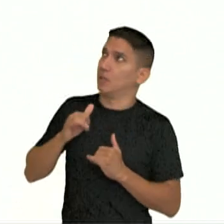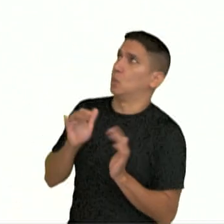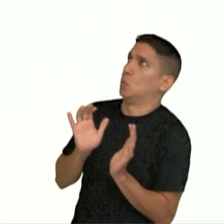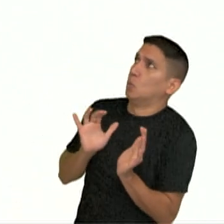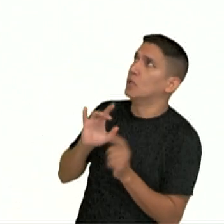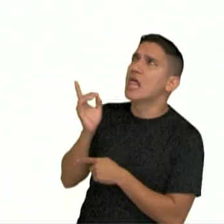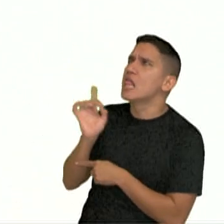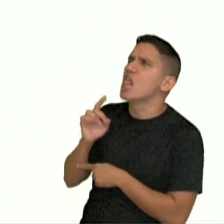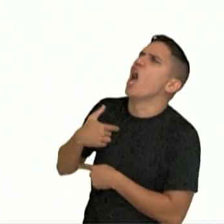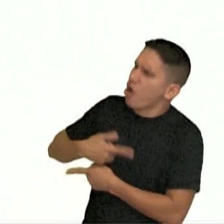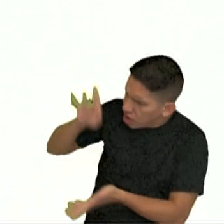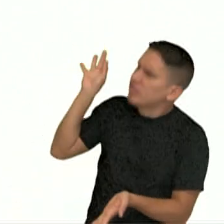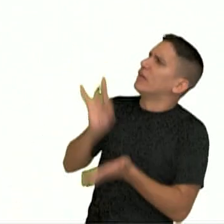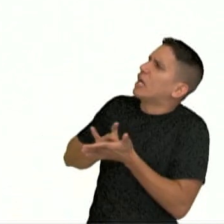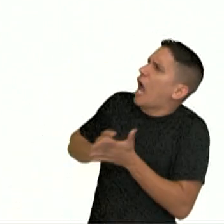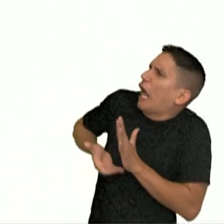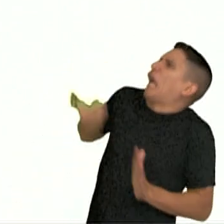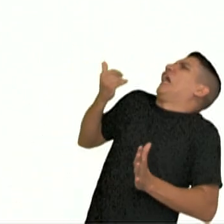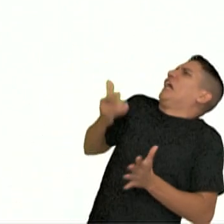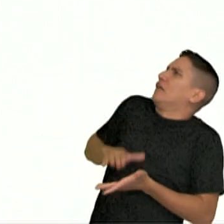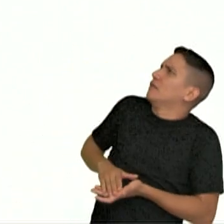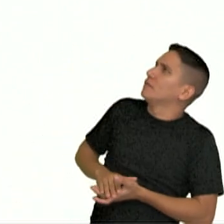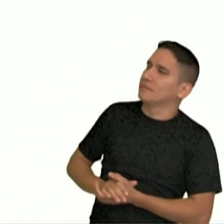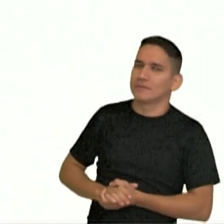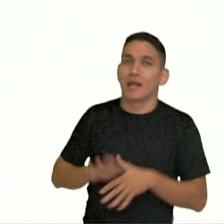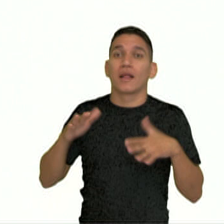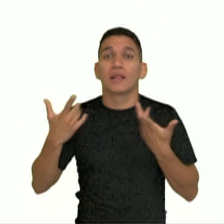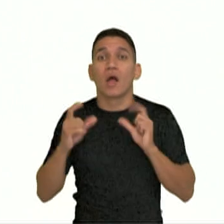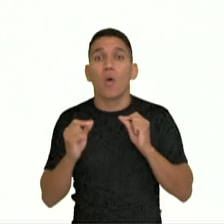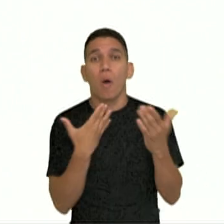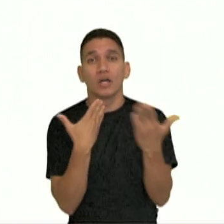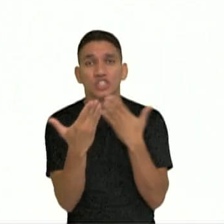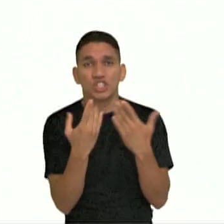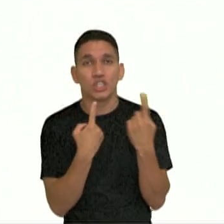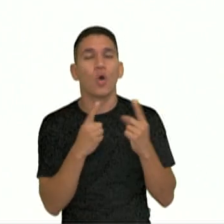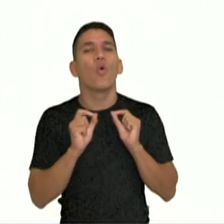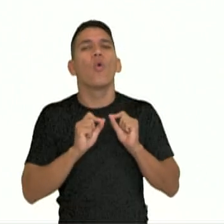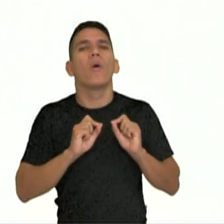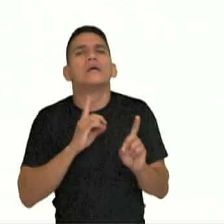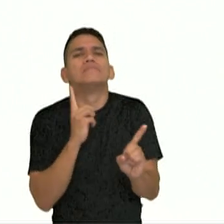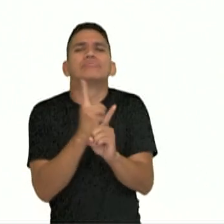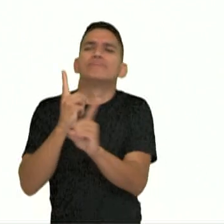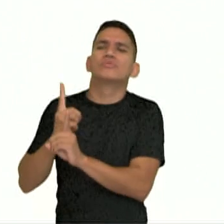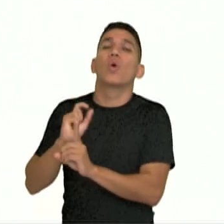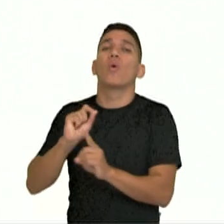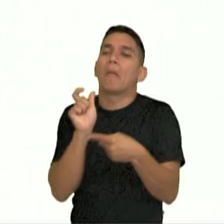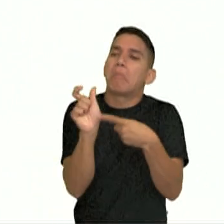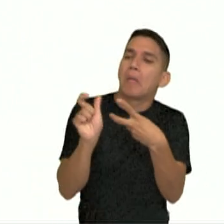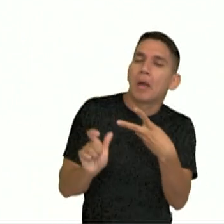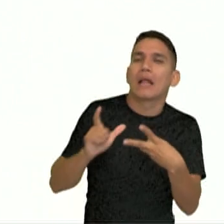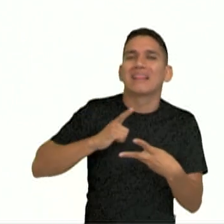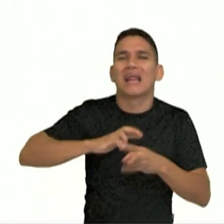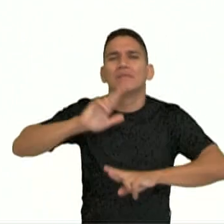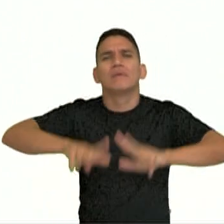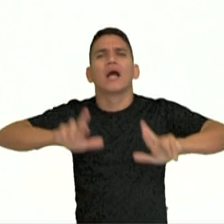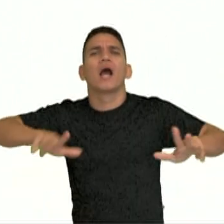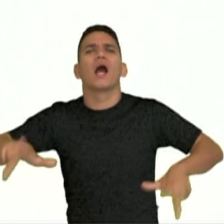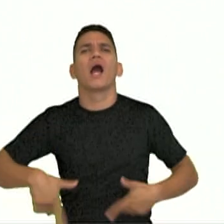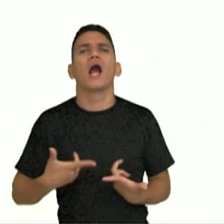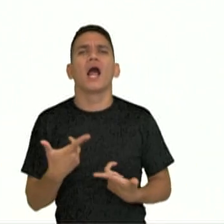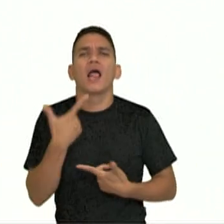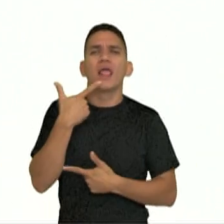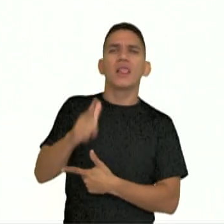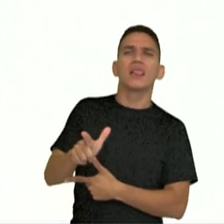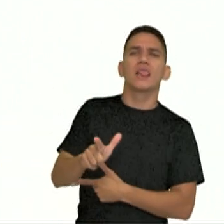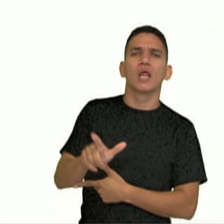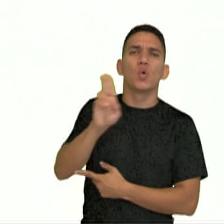senhor. Eu quero arrancar mesmo. Então no diálogo, onde identificamos, né, uma variedade regional da língua